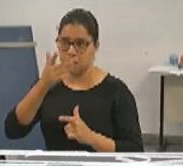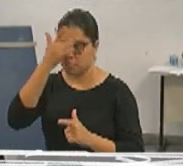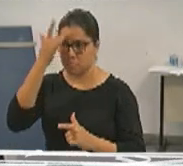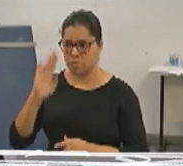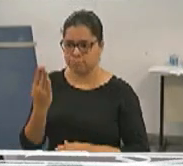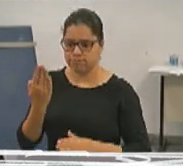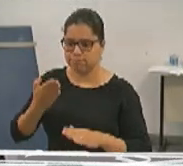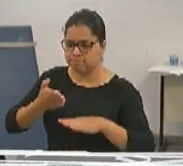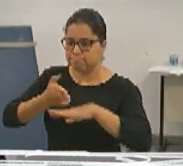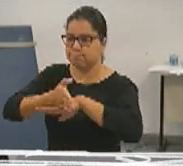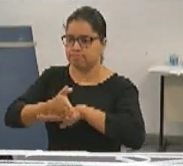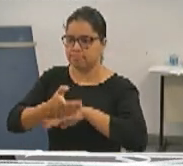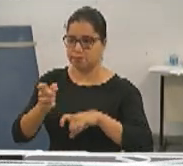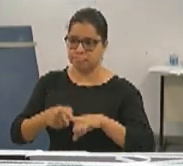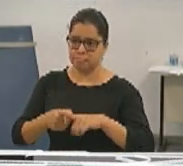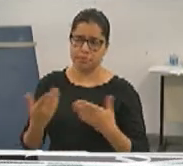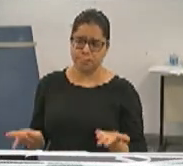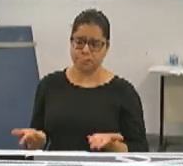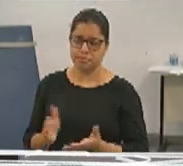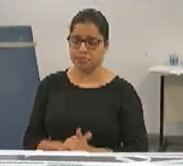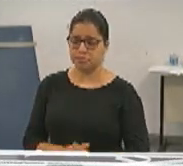novamente.